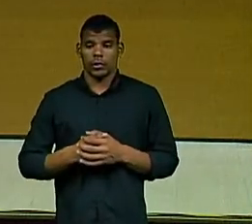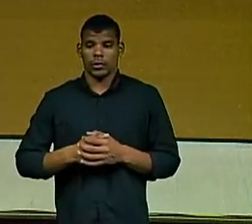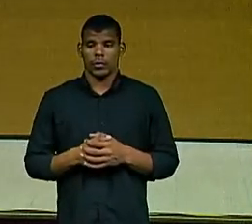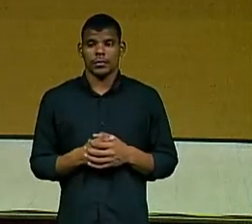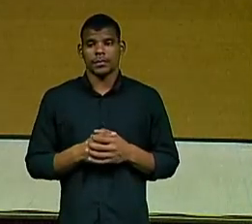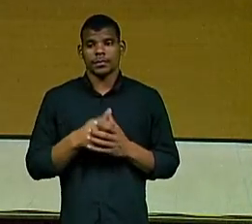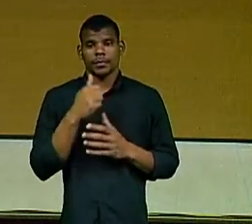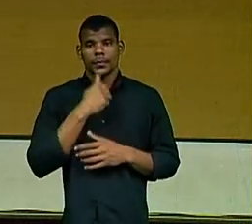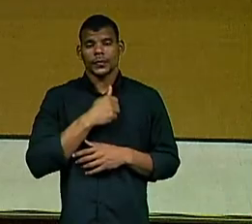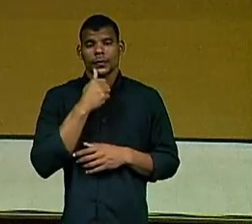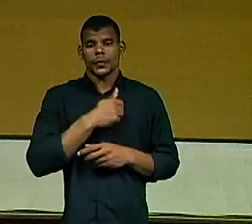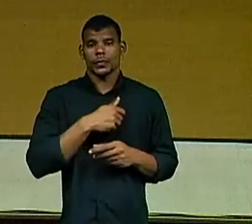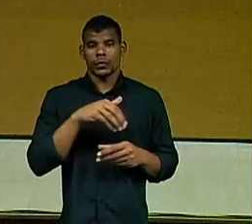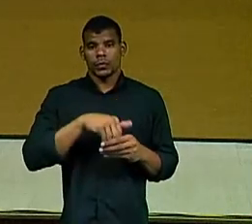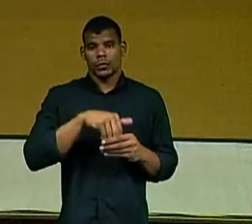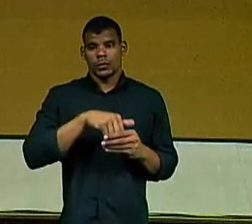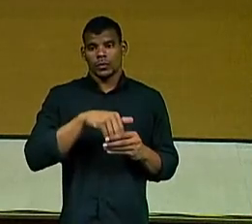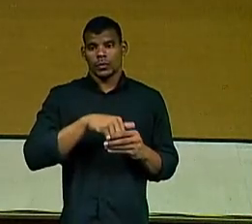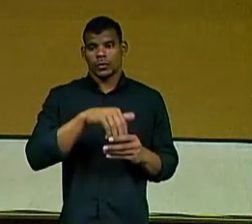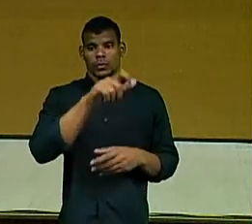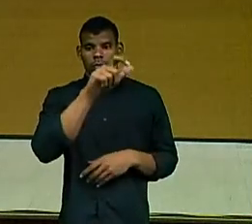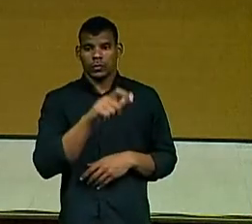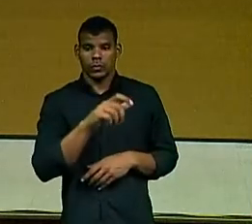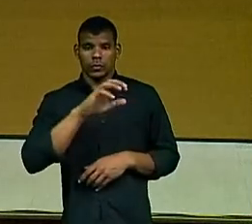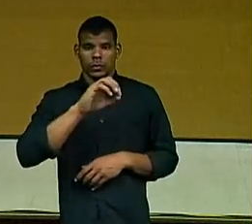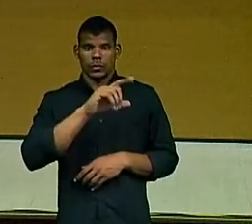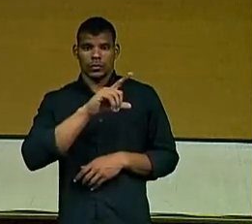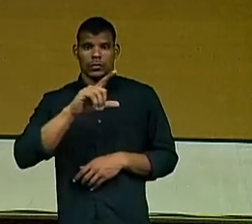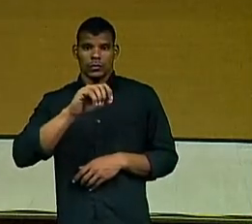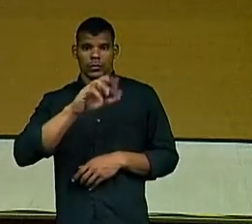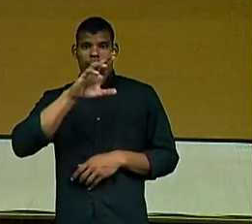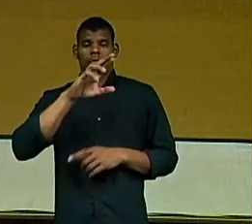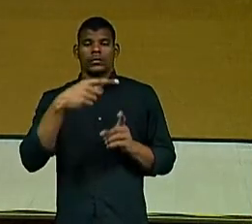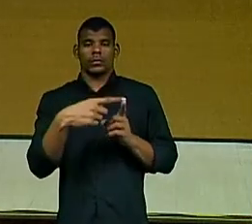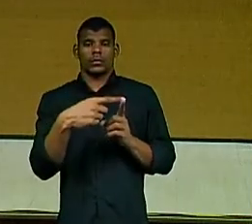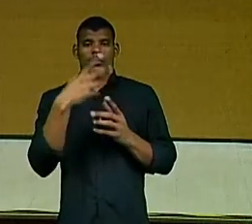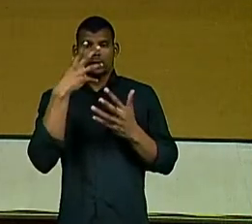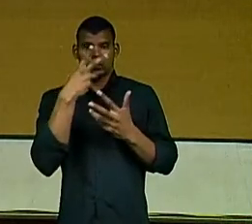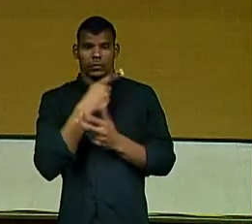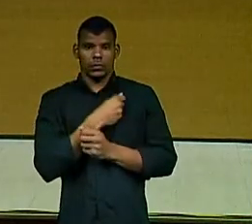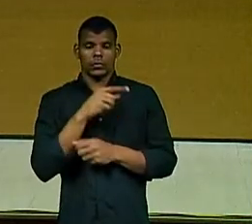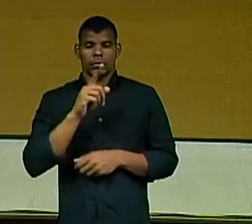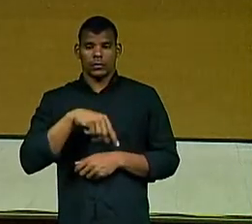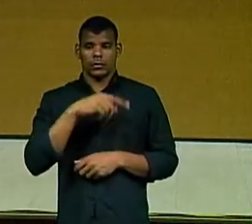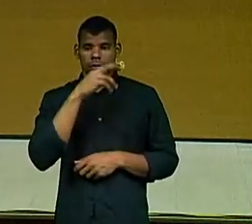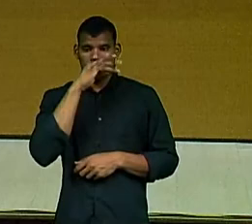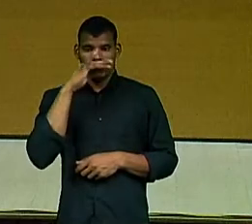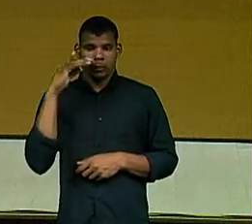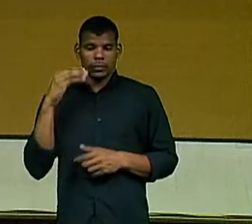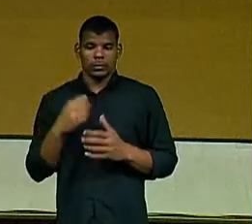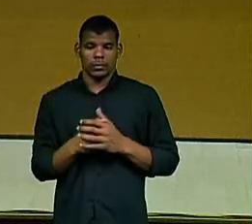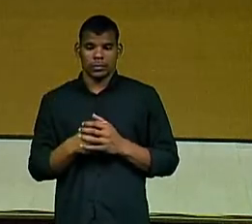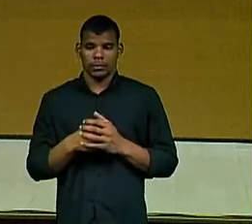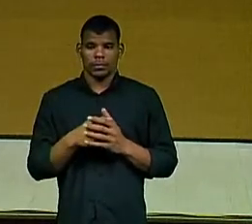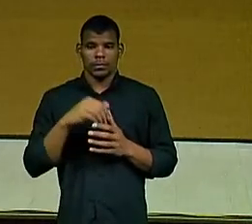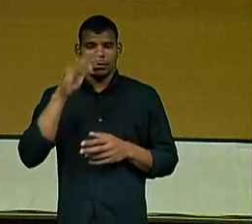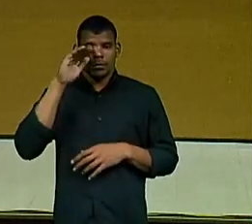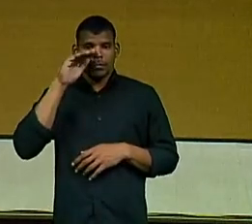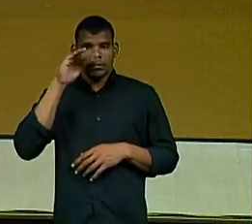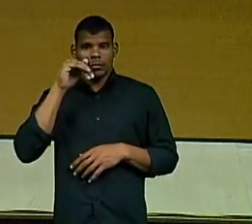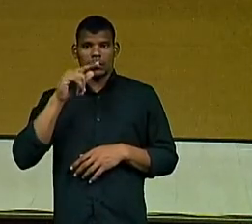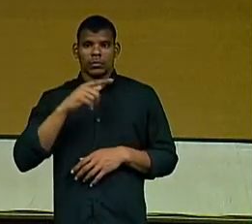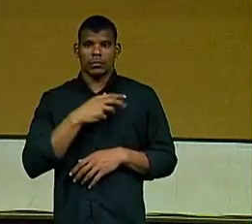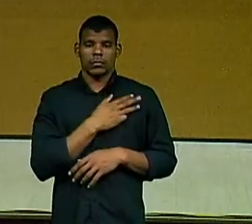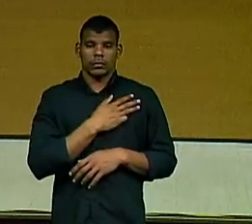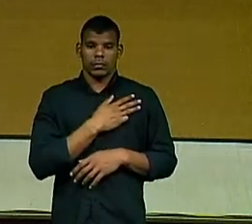relatavam que votaram no Fernando do Collor de mel porque ele era bonito era um charmoso né então era um homem interessante e o Lula